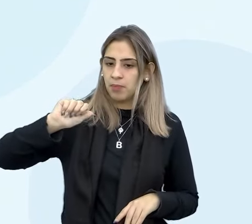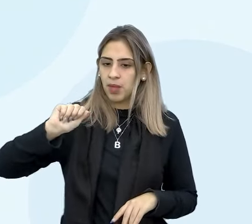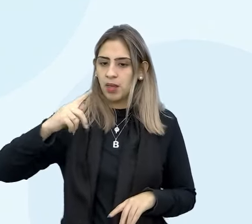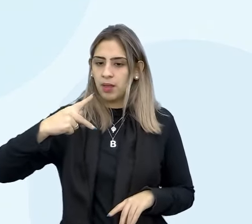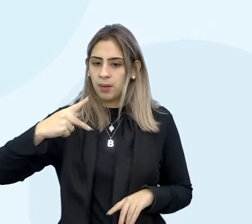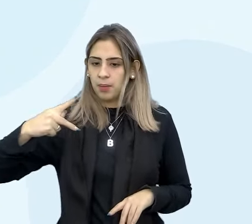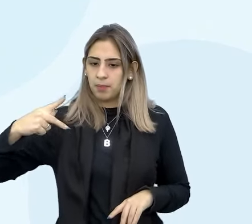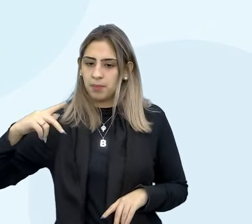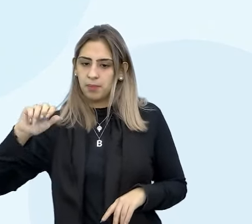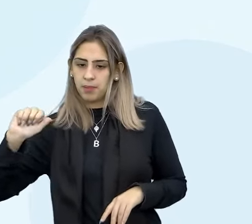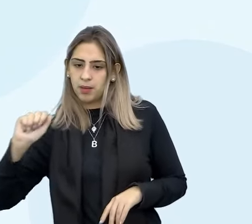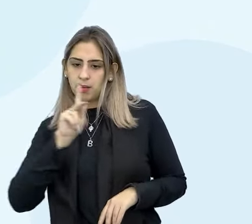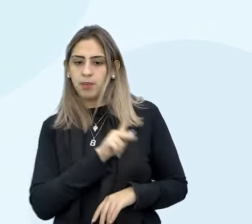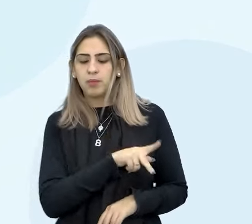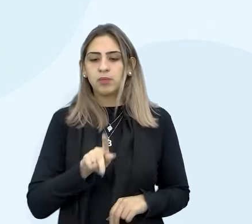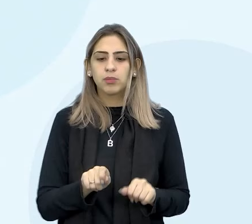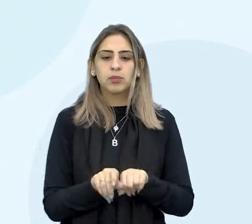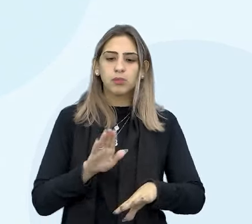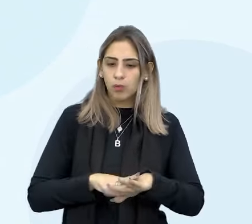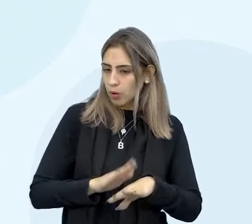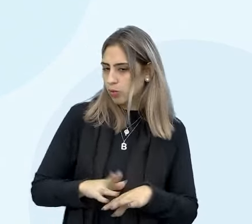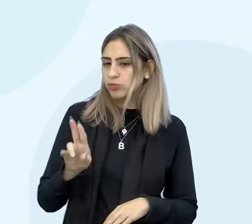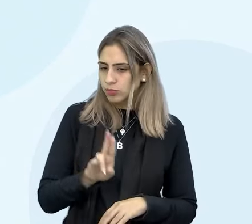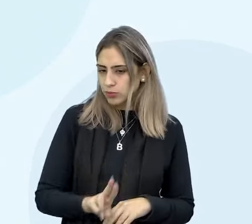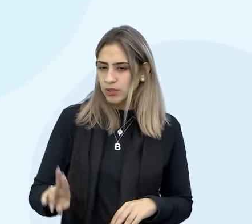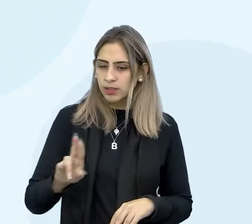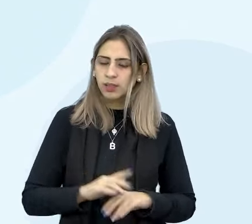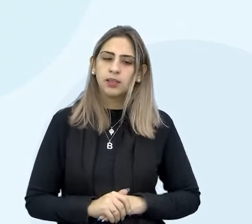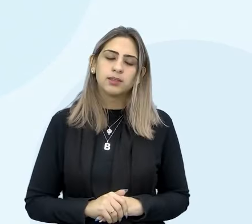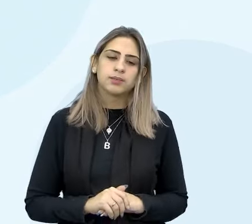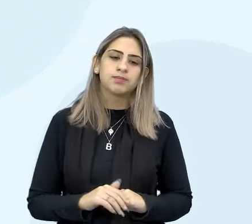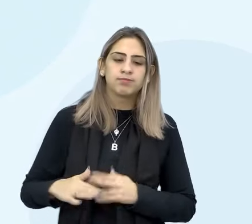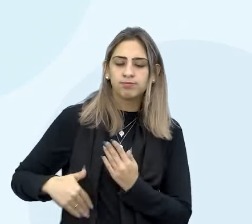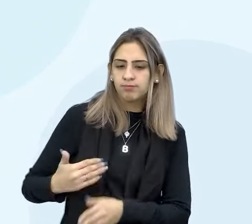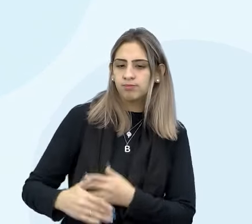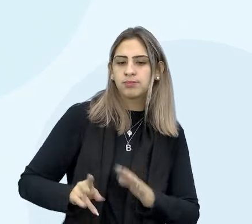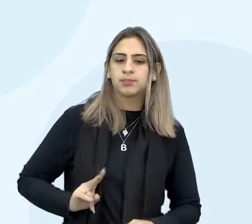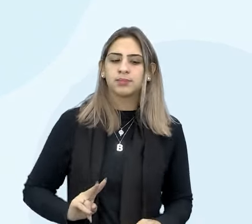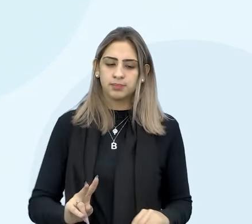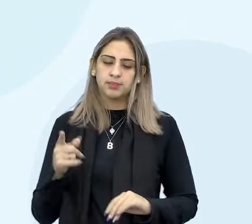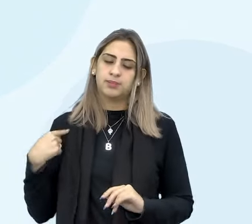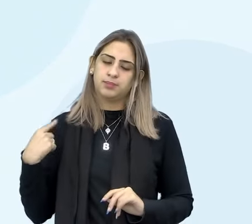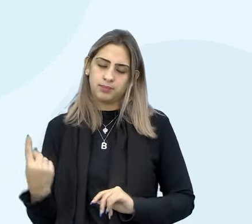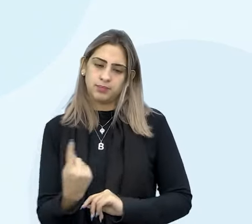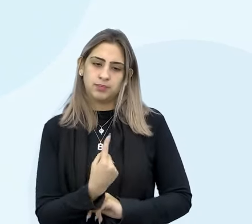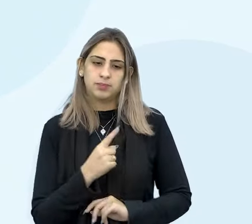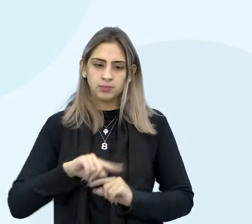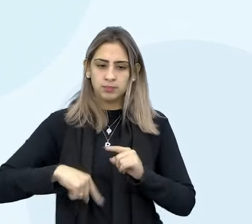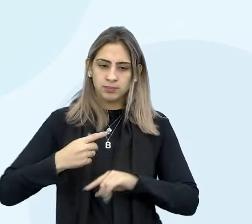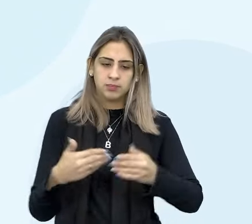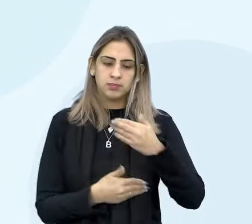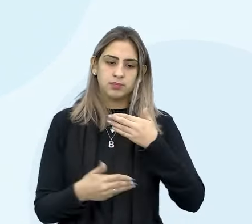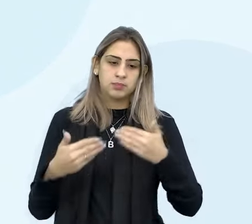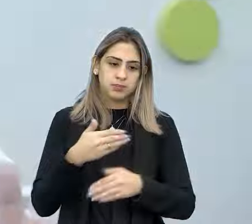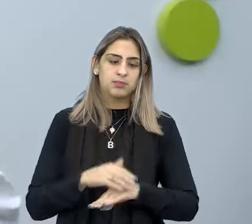Que o professor pode e deve utilizar. E prosseguindo, o próximo